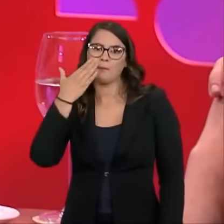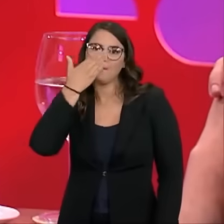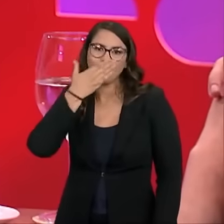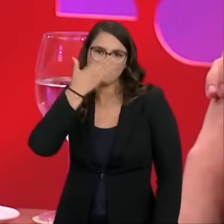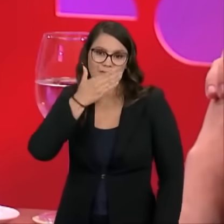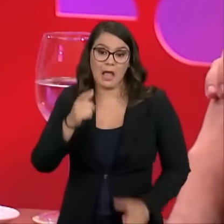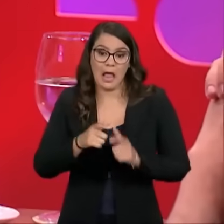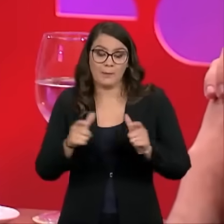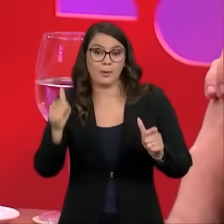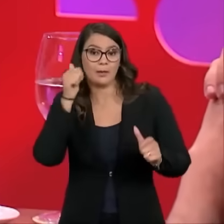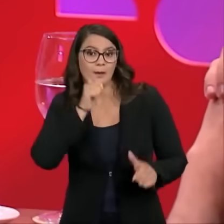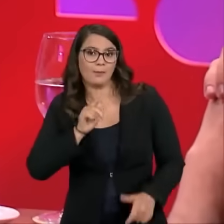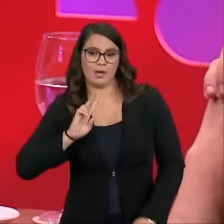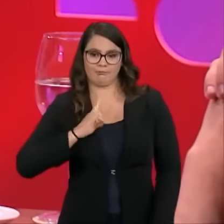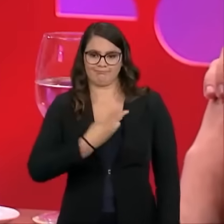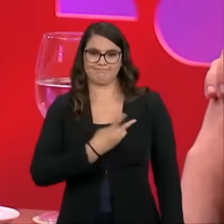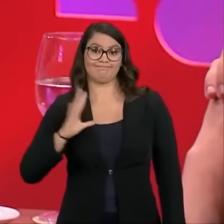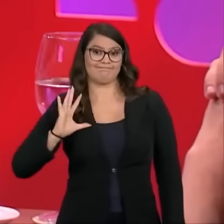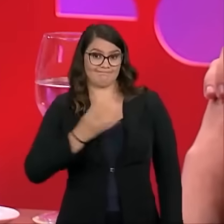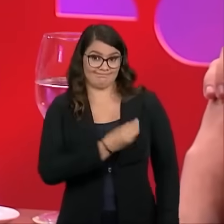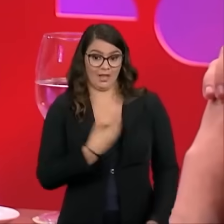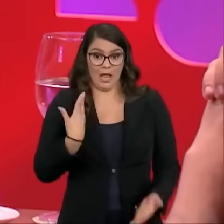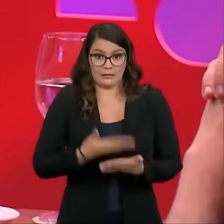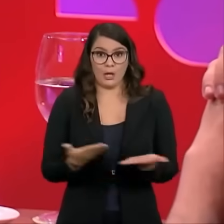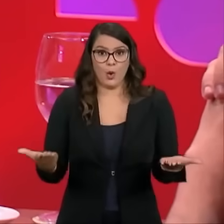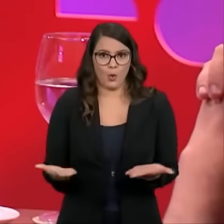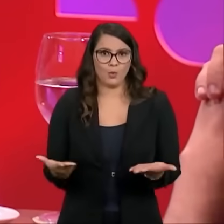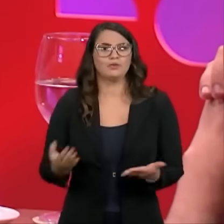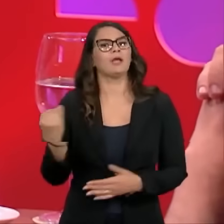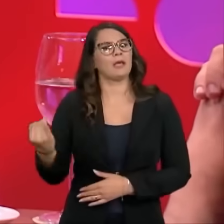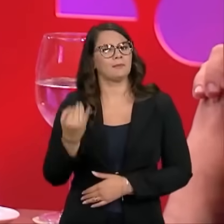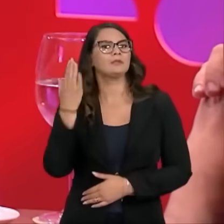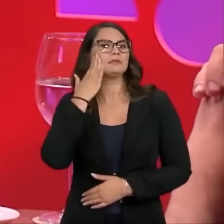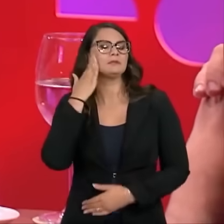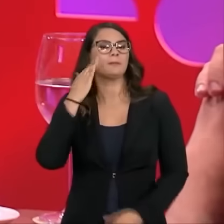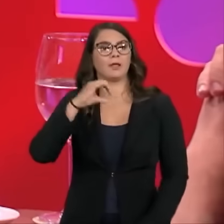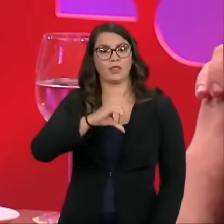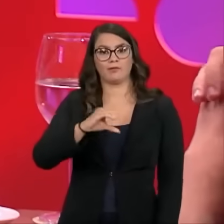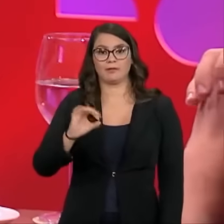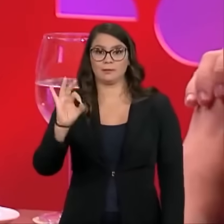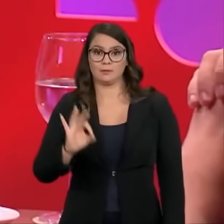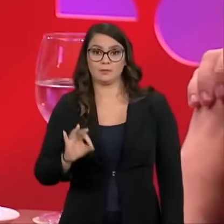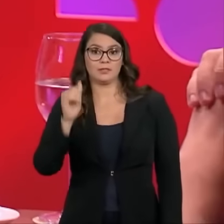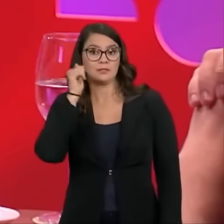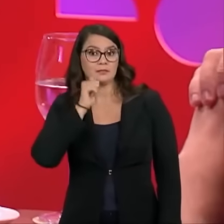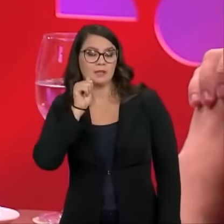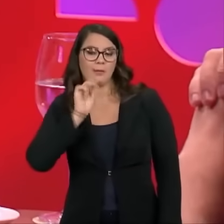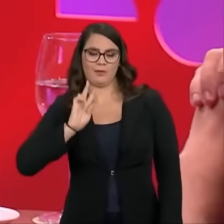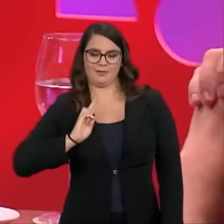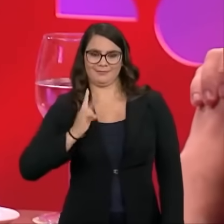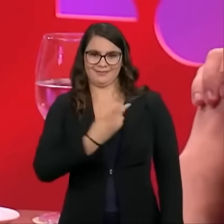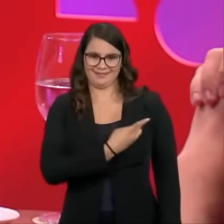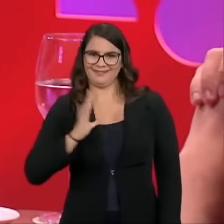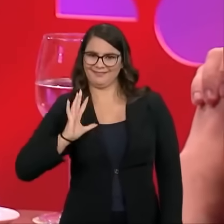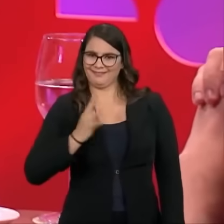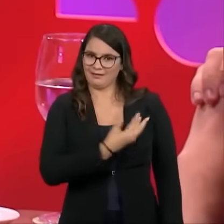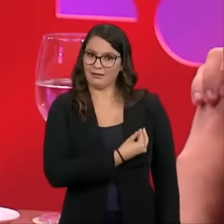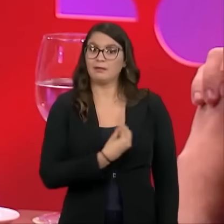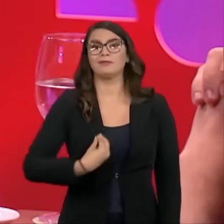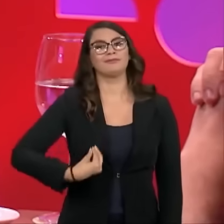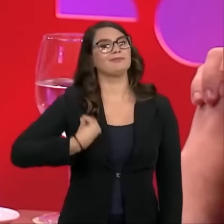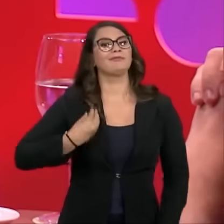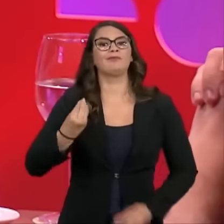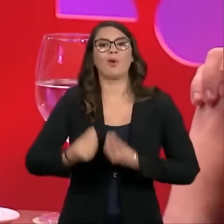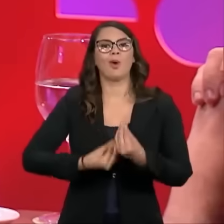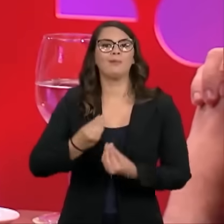a maioria das mulheres transsexuais travesti no Brasil ainda hoje é importante que as pessoas saibam que 90% das mulheres transsexuais travestis vivem compulsoriamente da